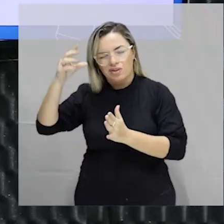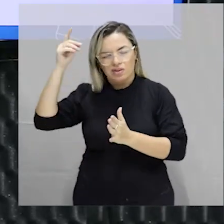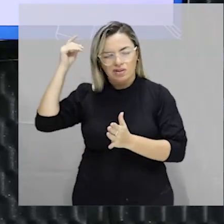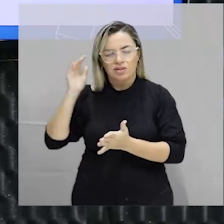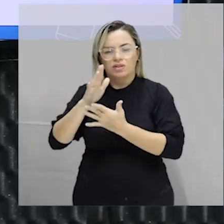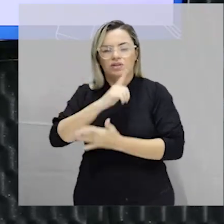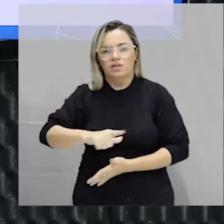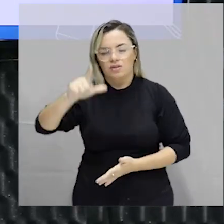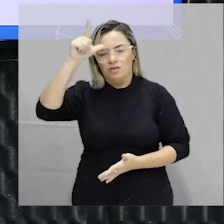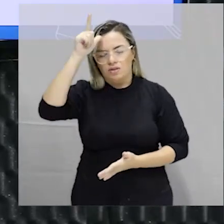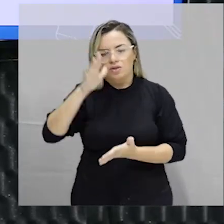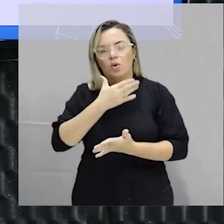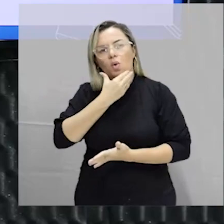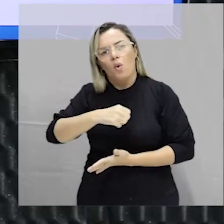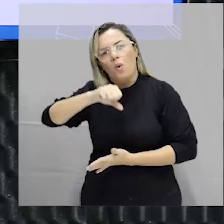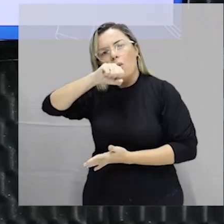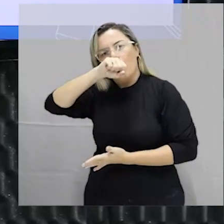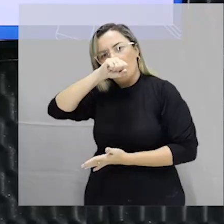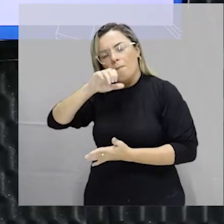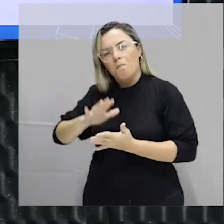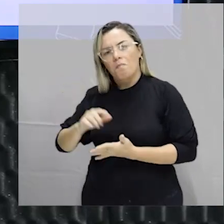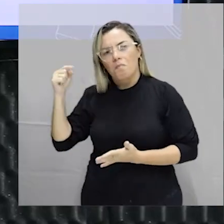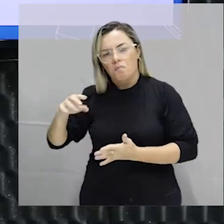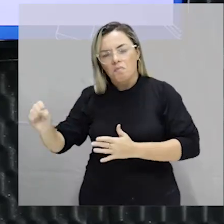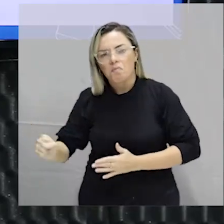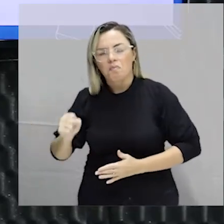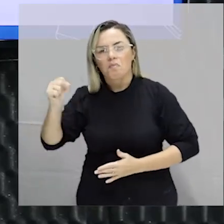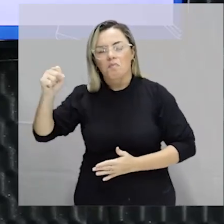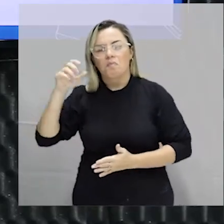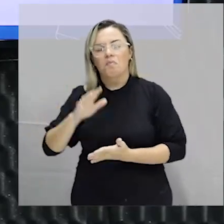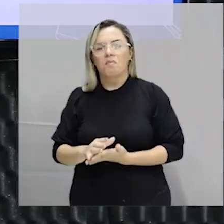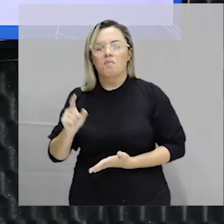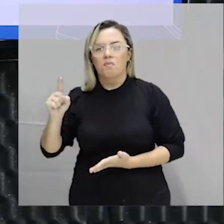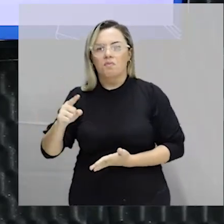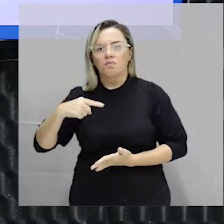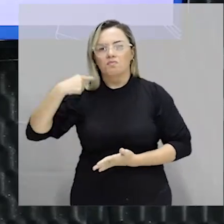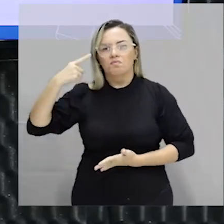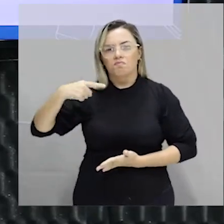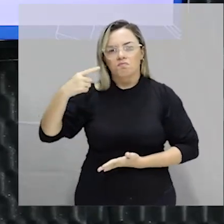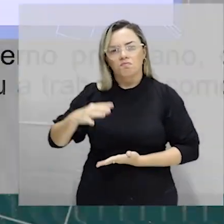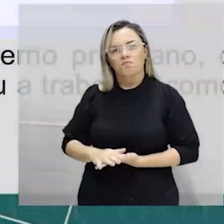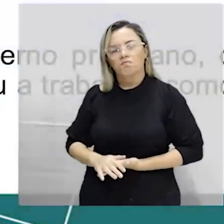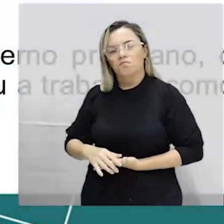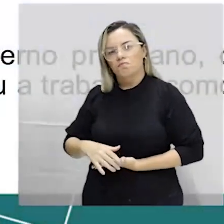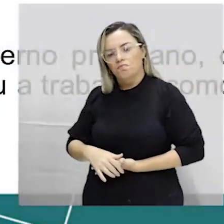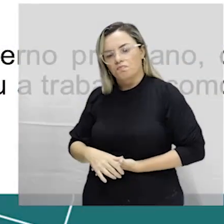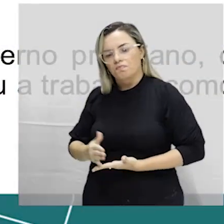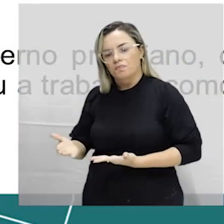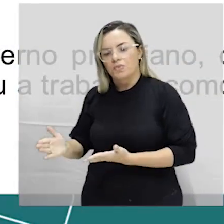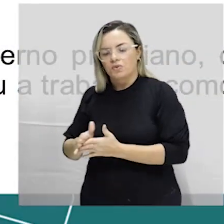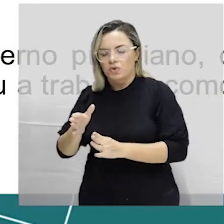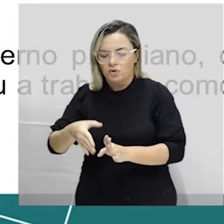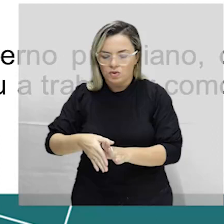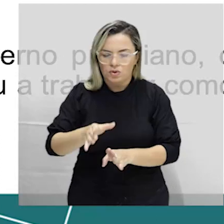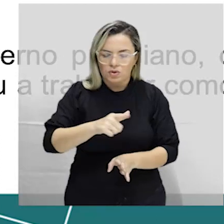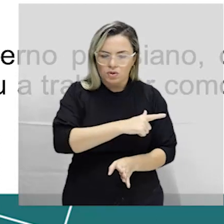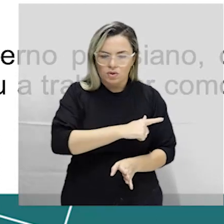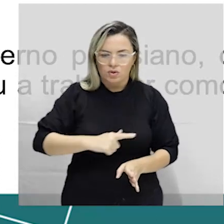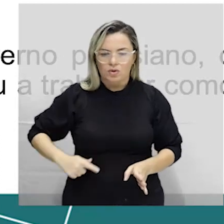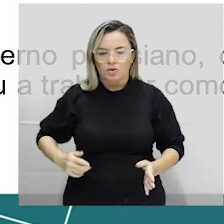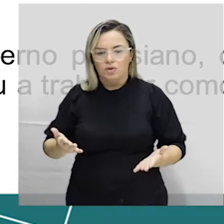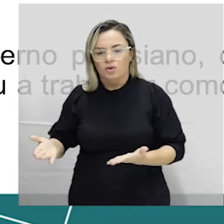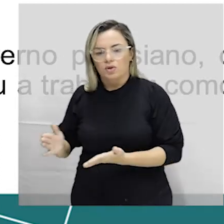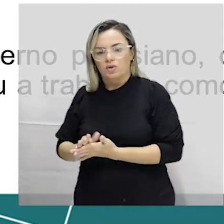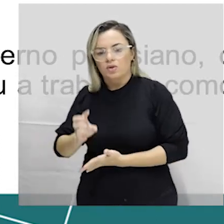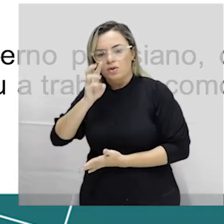dele, um advogado muito bem-sucedido, que inclusive foi conselheiro do governo prussiano. Aos 23 anos, Marx defendeu a